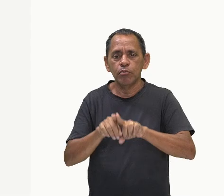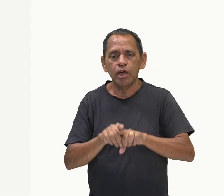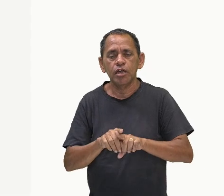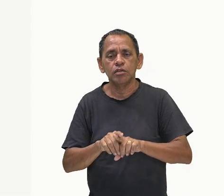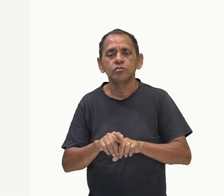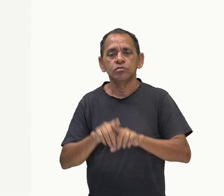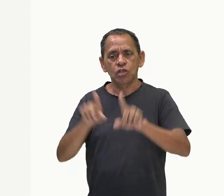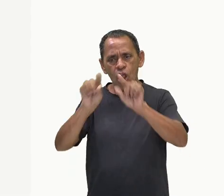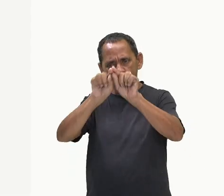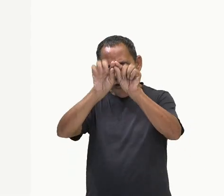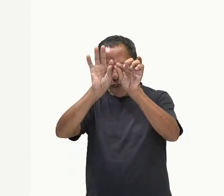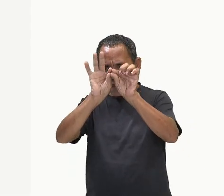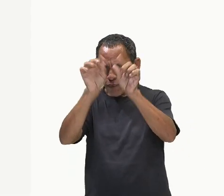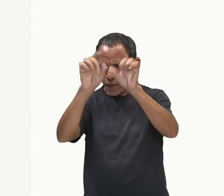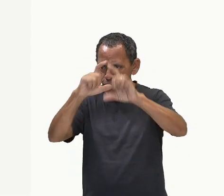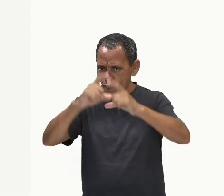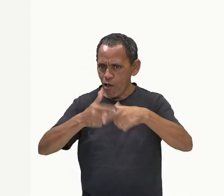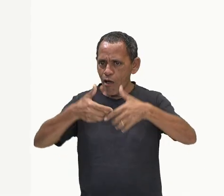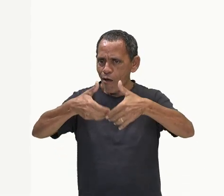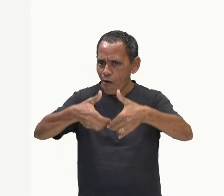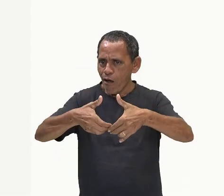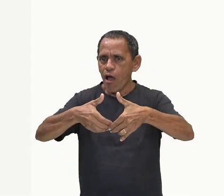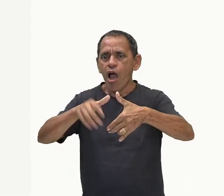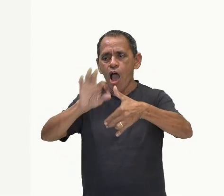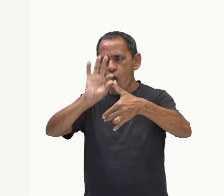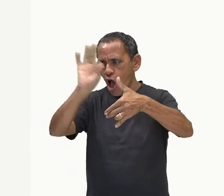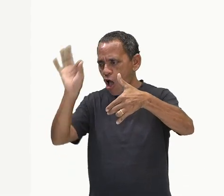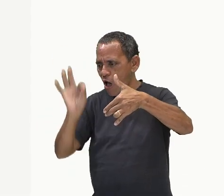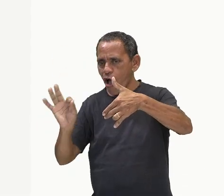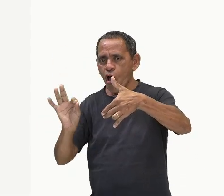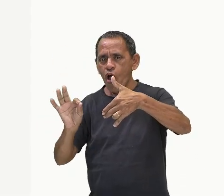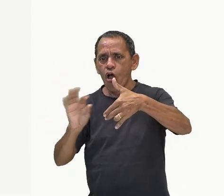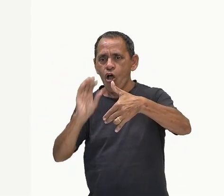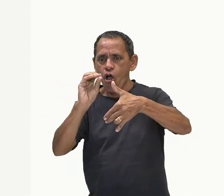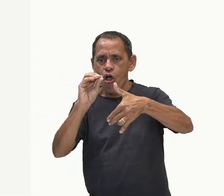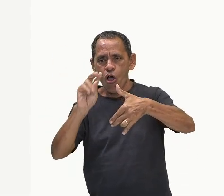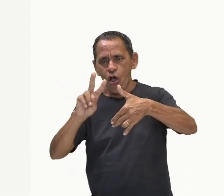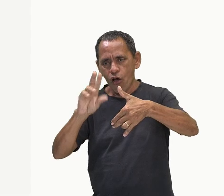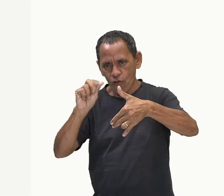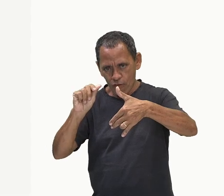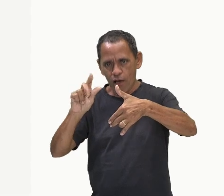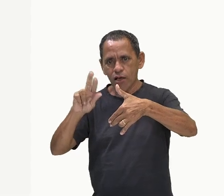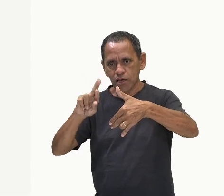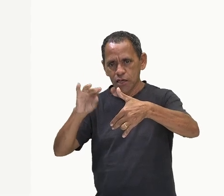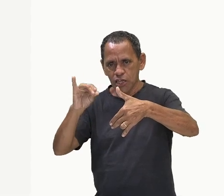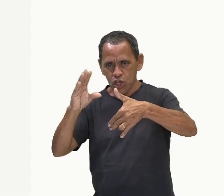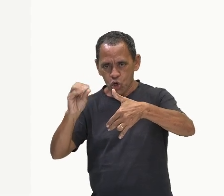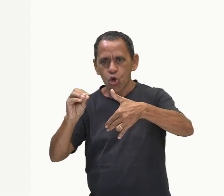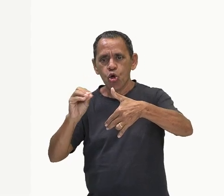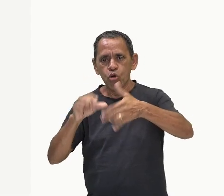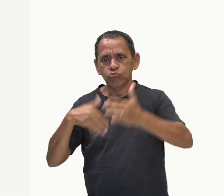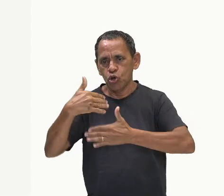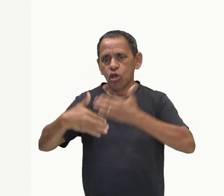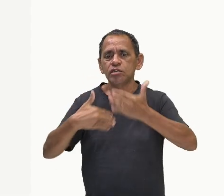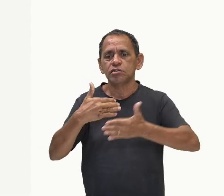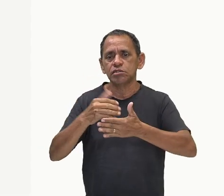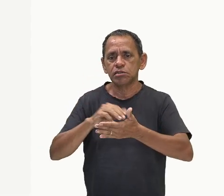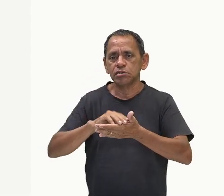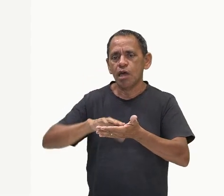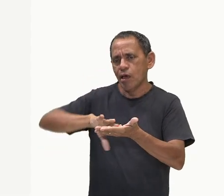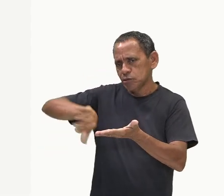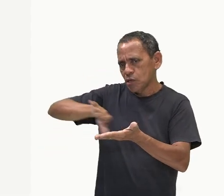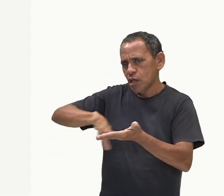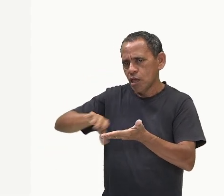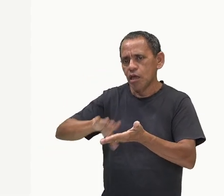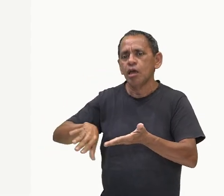ele não for fecundado, ao final desse processo, ele vai ser liberado em forma de